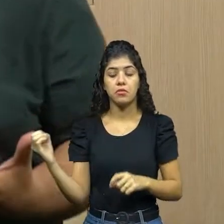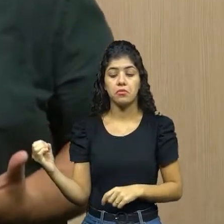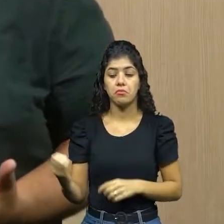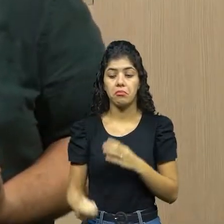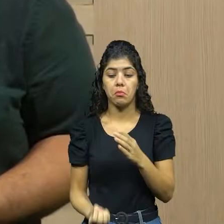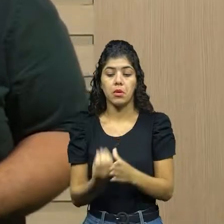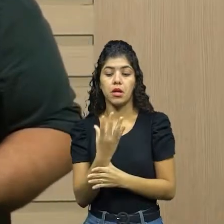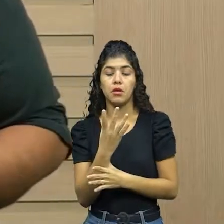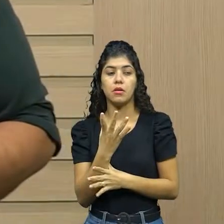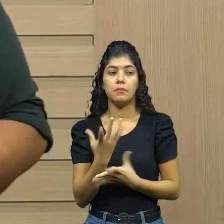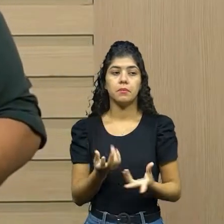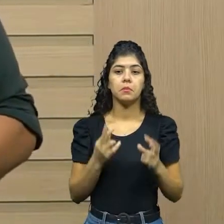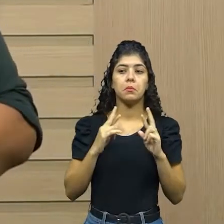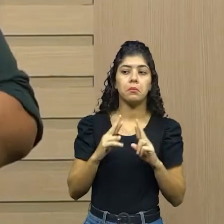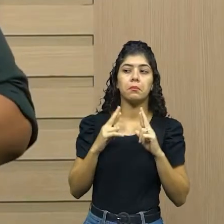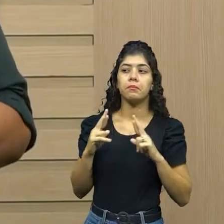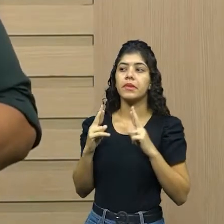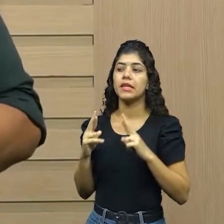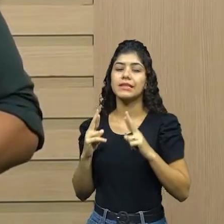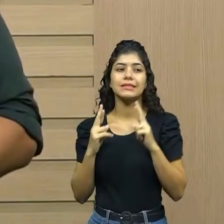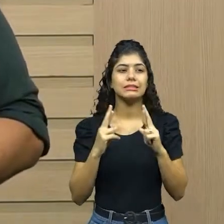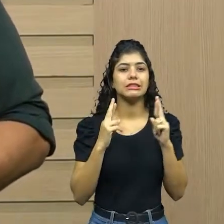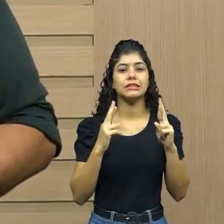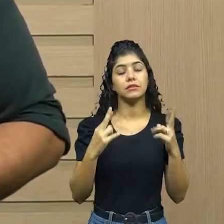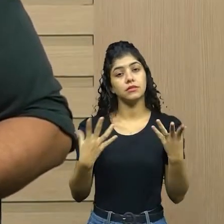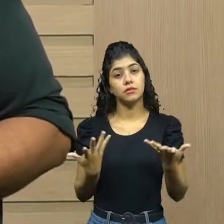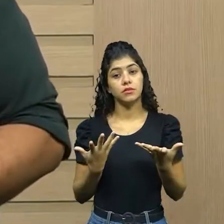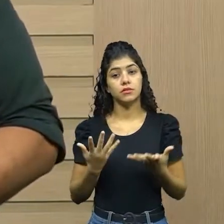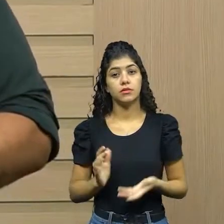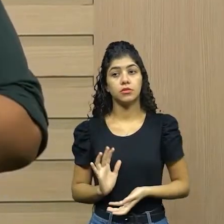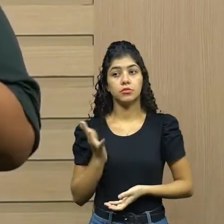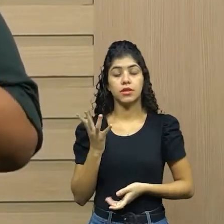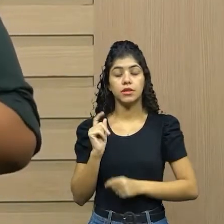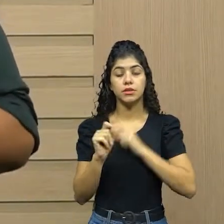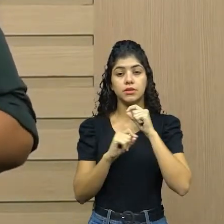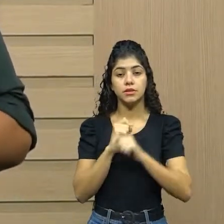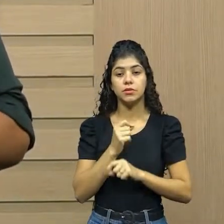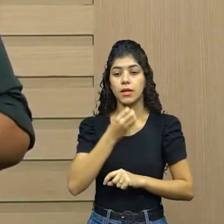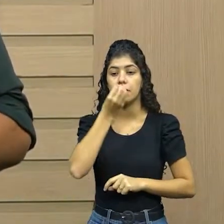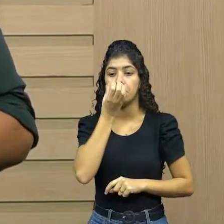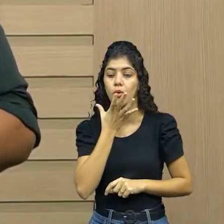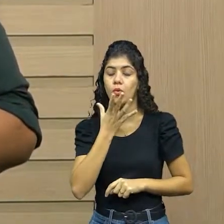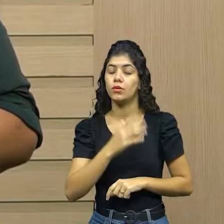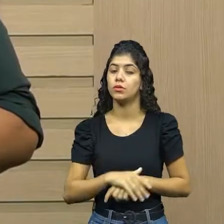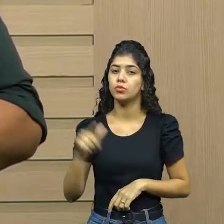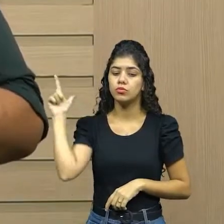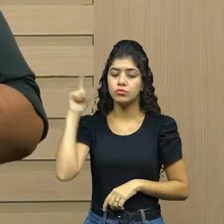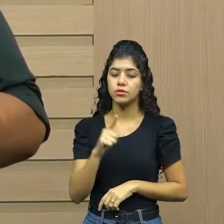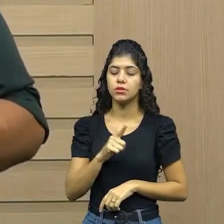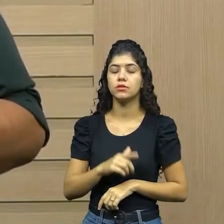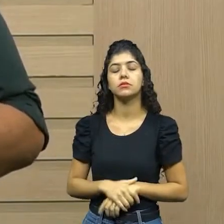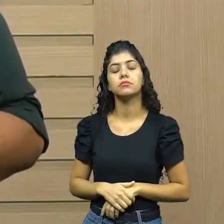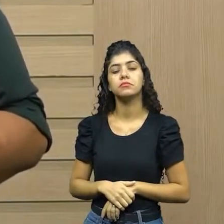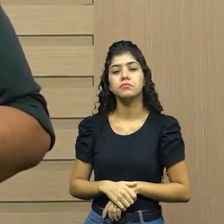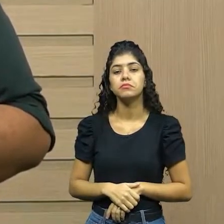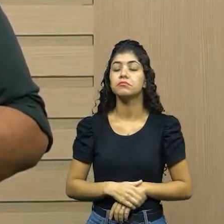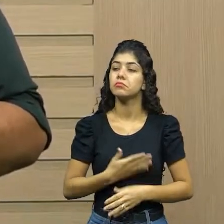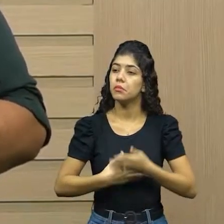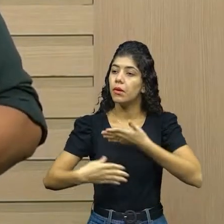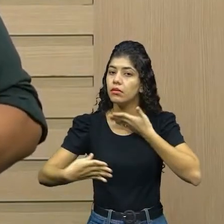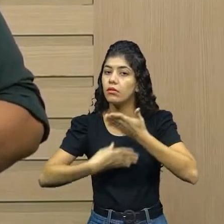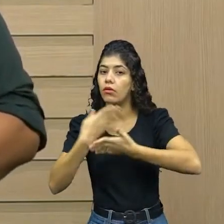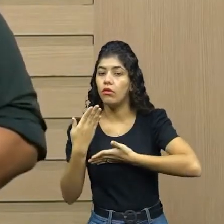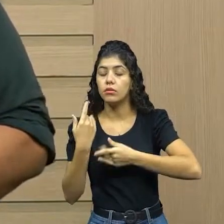uma expectativa. E quando essa expectativa ela é garantida, isso há uma